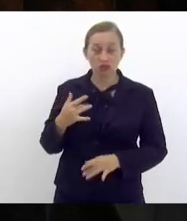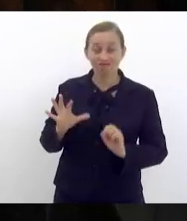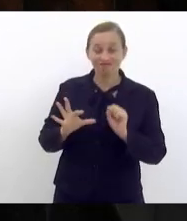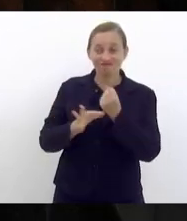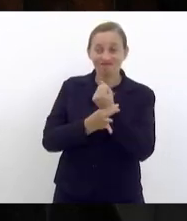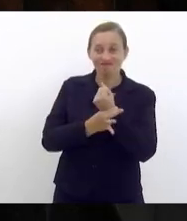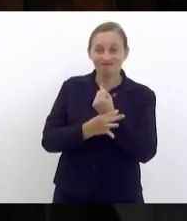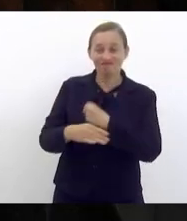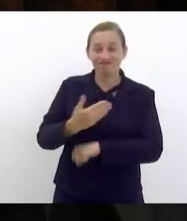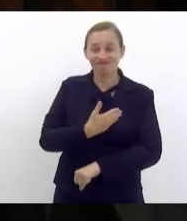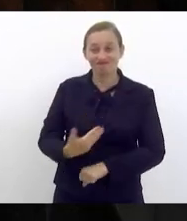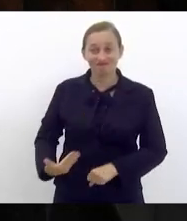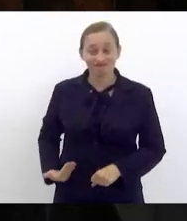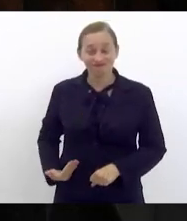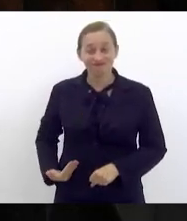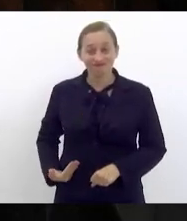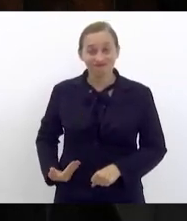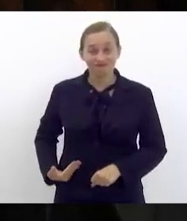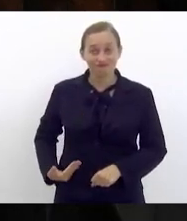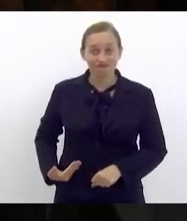segurança pública, no mínimo.